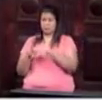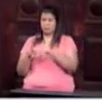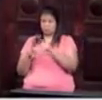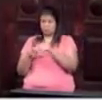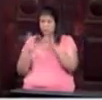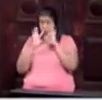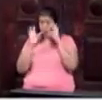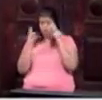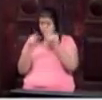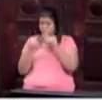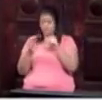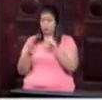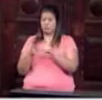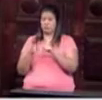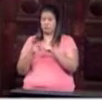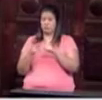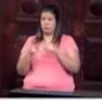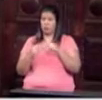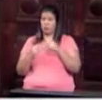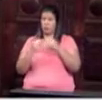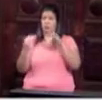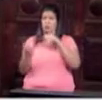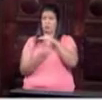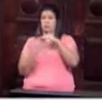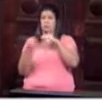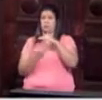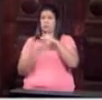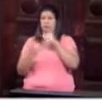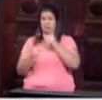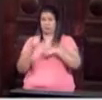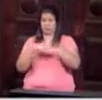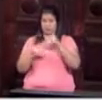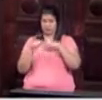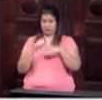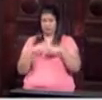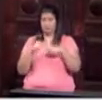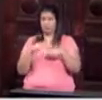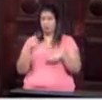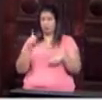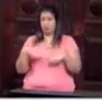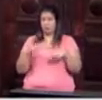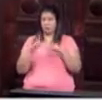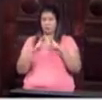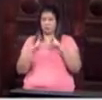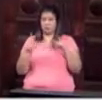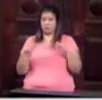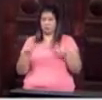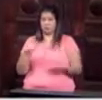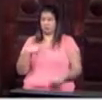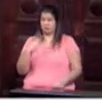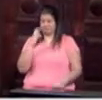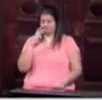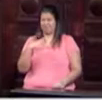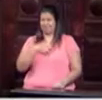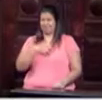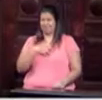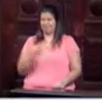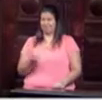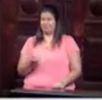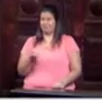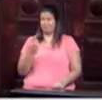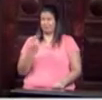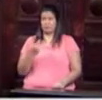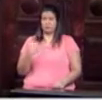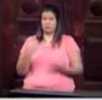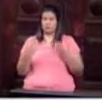outra coisa é o agronegócio. Então, o terceiro aspecto de estranheza que eu quero aqui manifestar. Já perto de concluir,